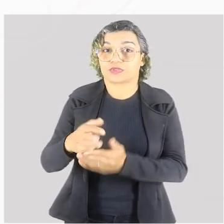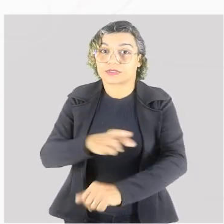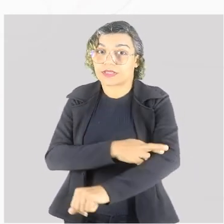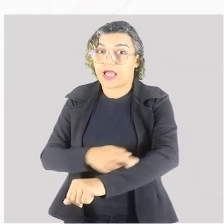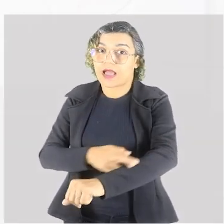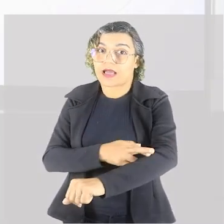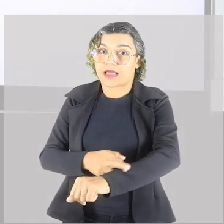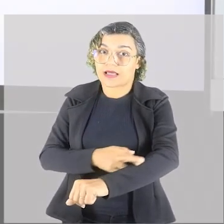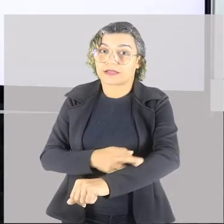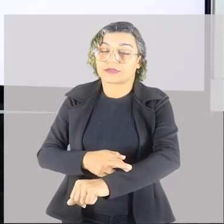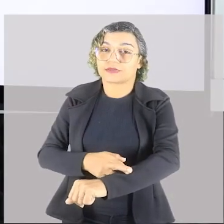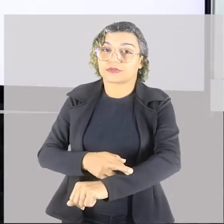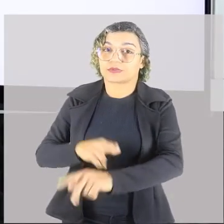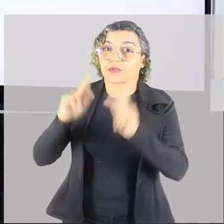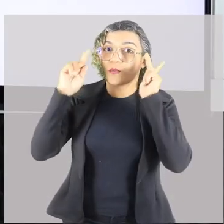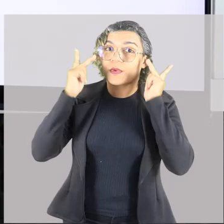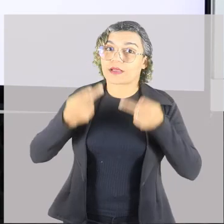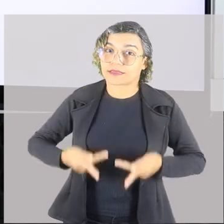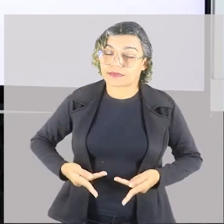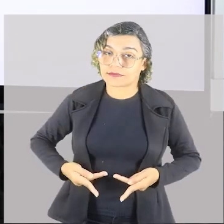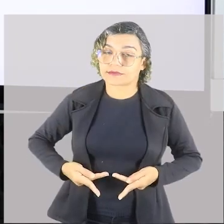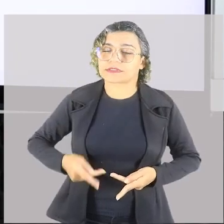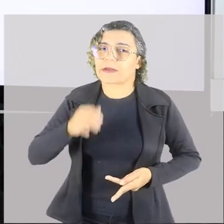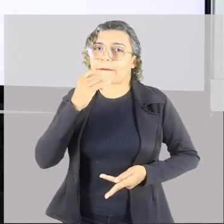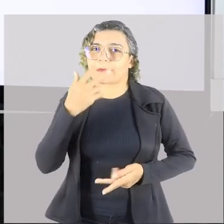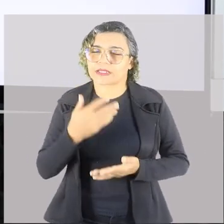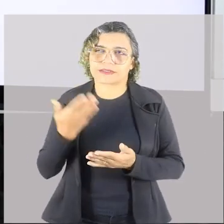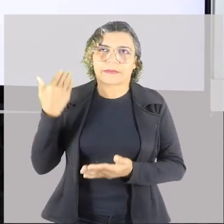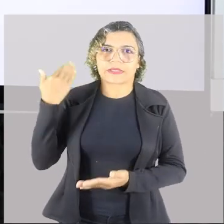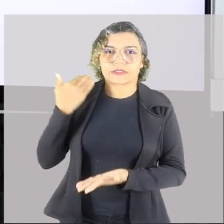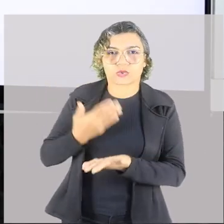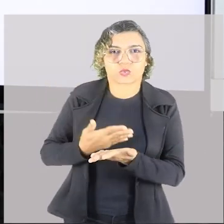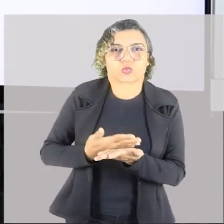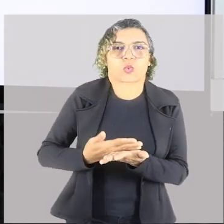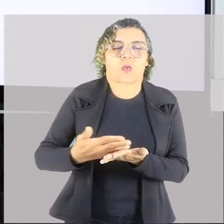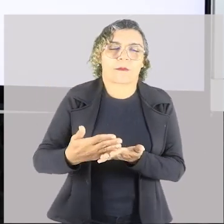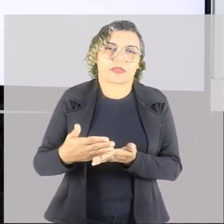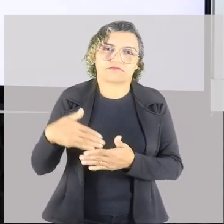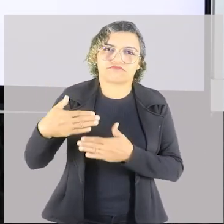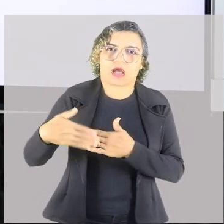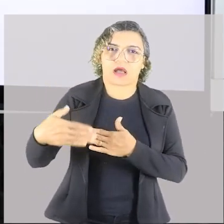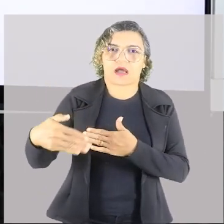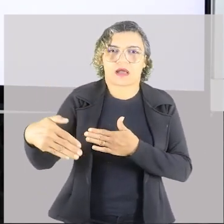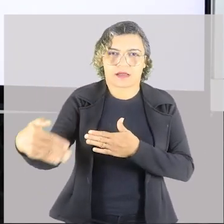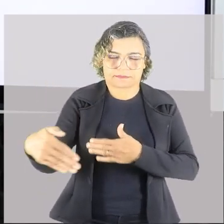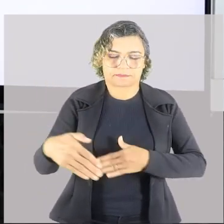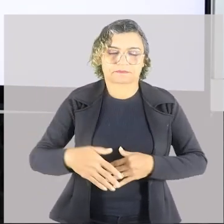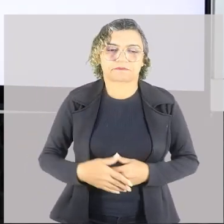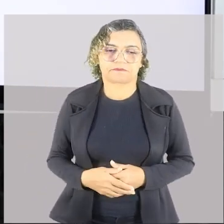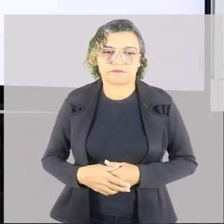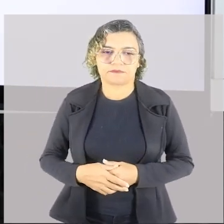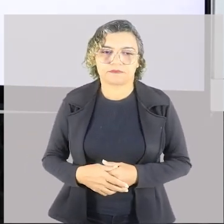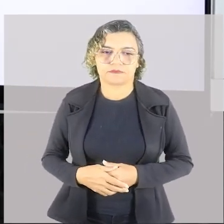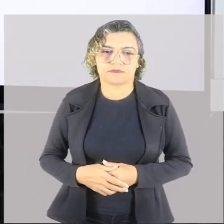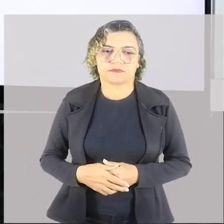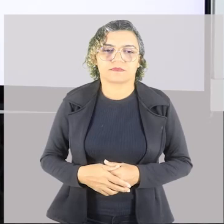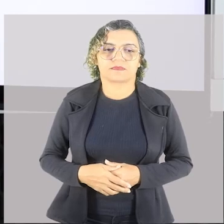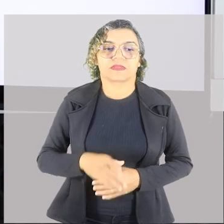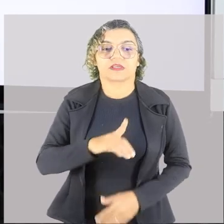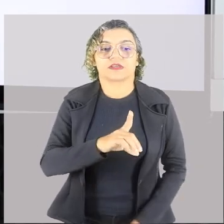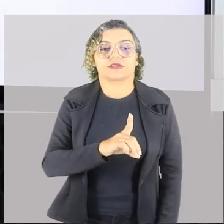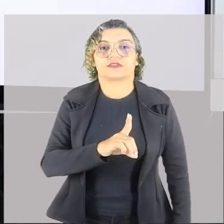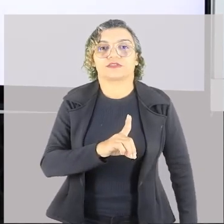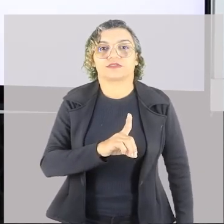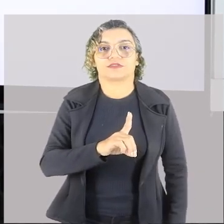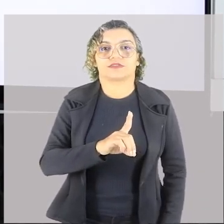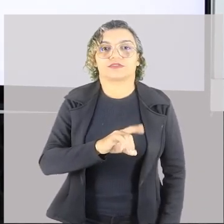da raça humana. Então, é desde o começo, né, do processo ali da existência da raça humana. Essa dieta era uma